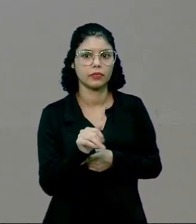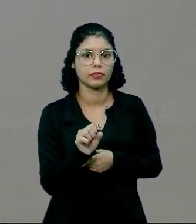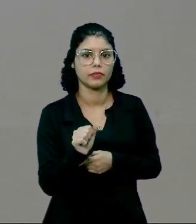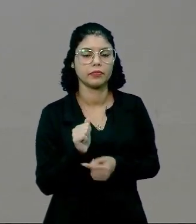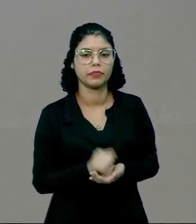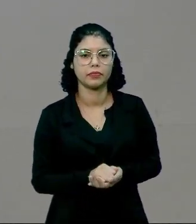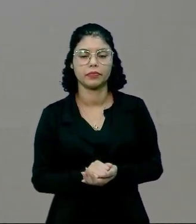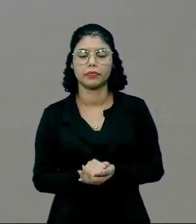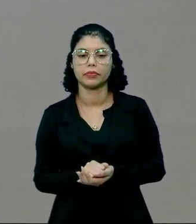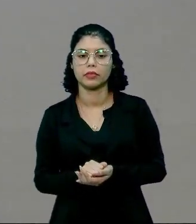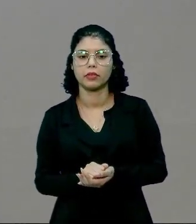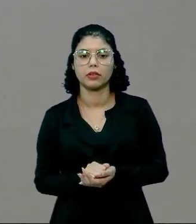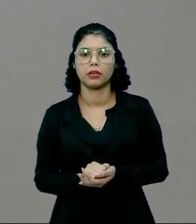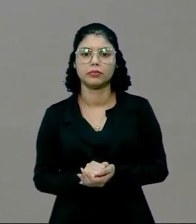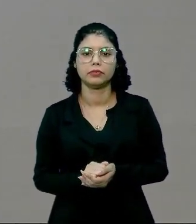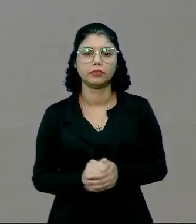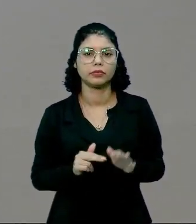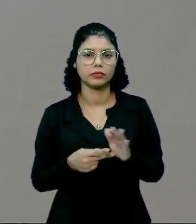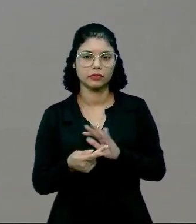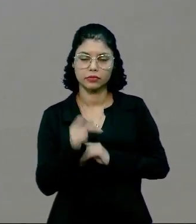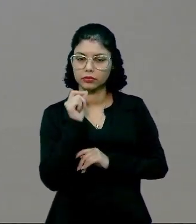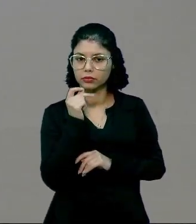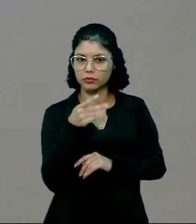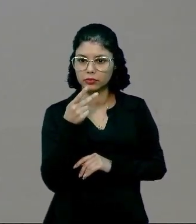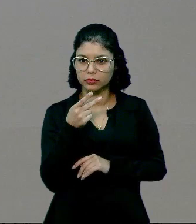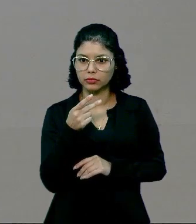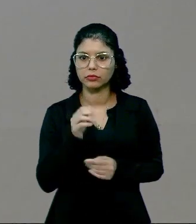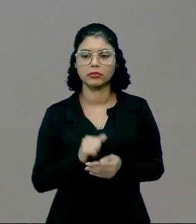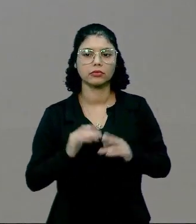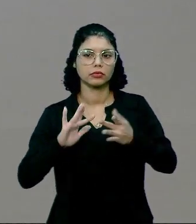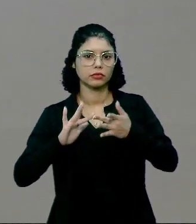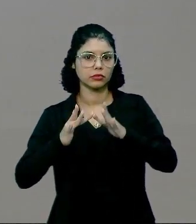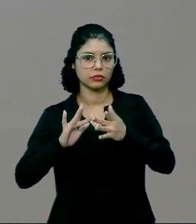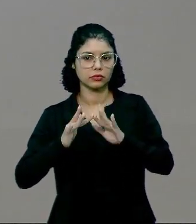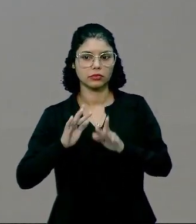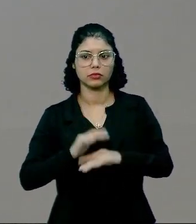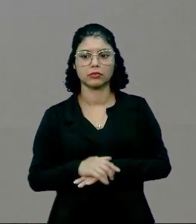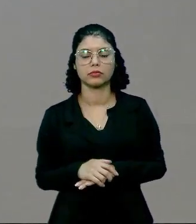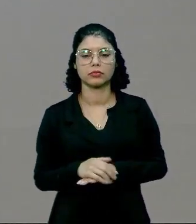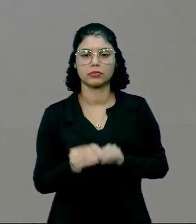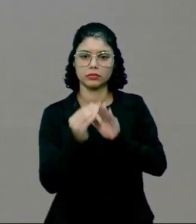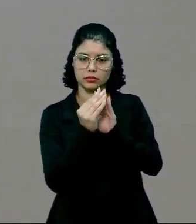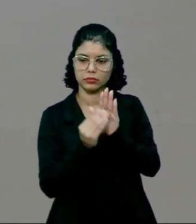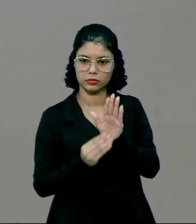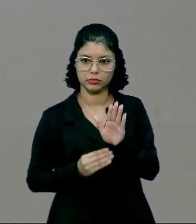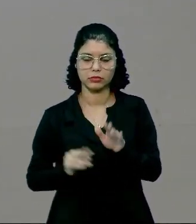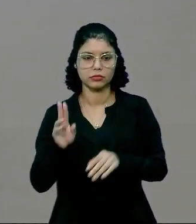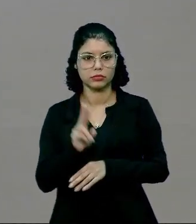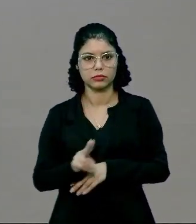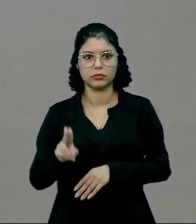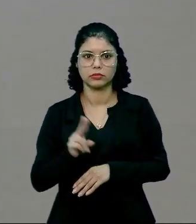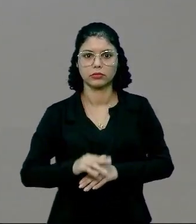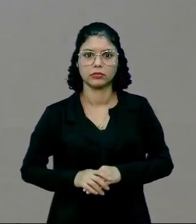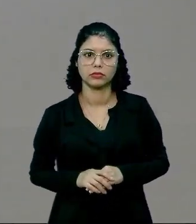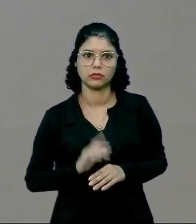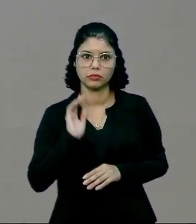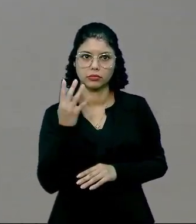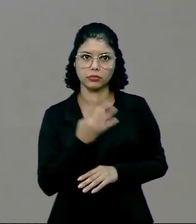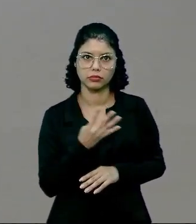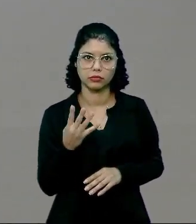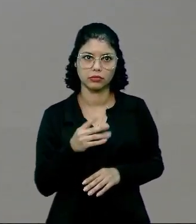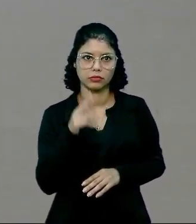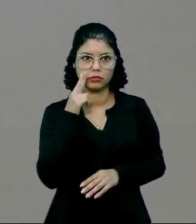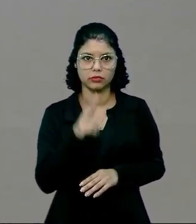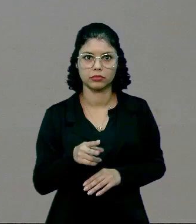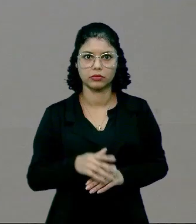quando eu falo em fragmentação estou falando em superfície de contato os fatores a serem utilizados daqueles quatro